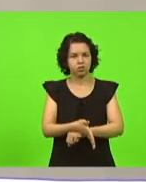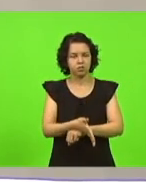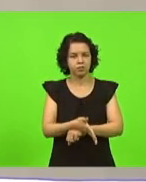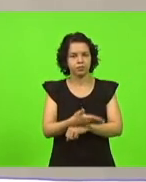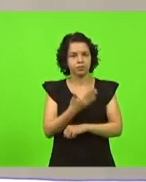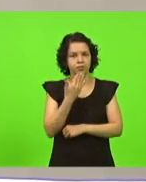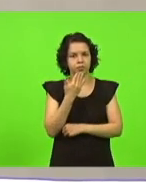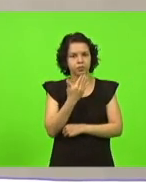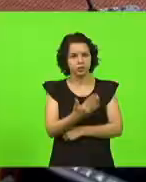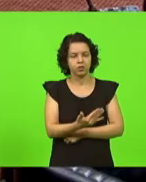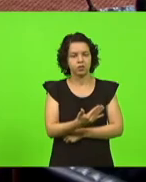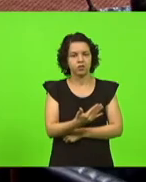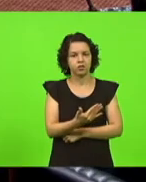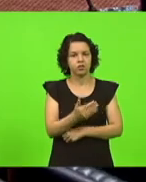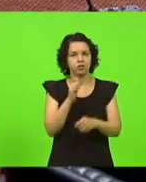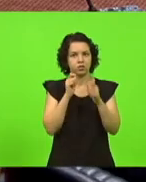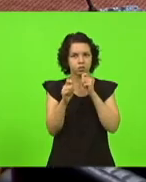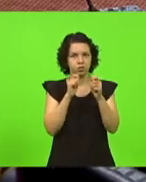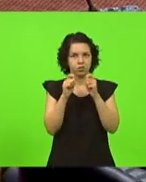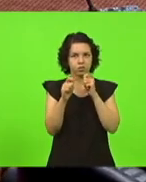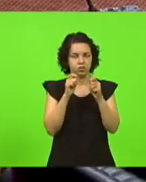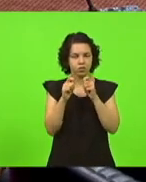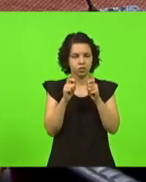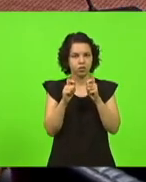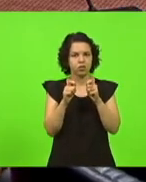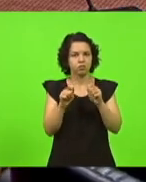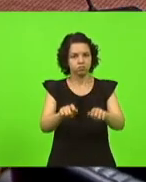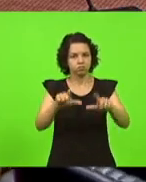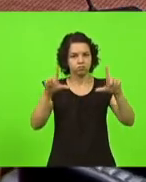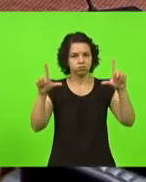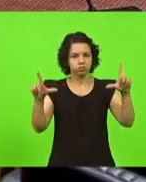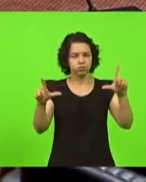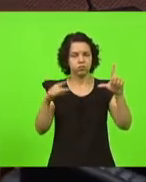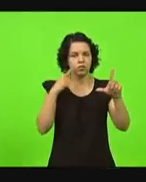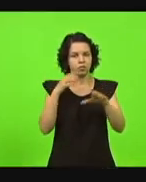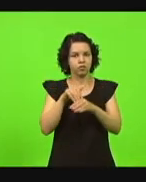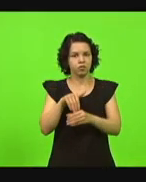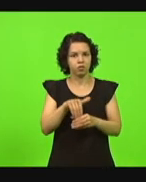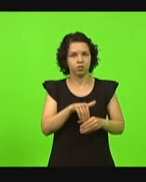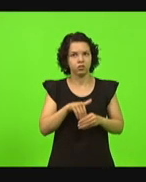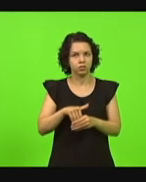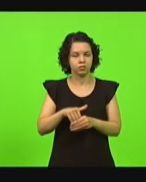o painel para que os senhores e senhoras deputados possam exercer seu direito de voto.